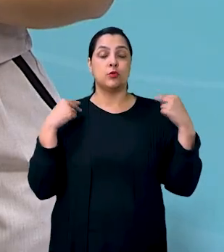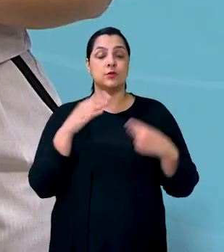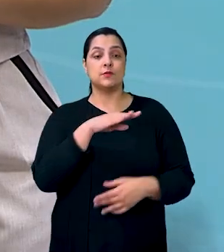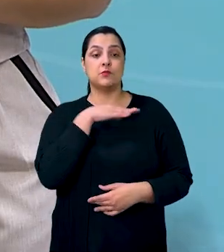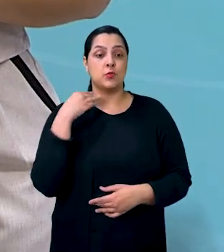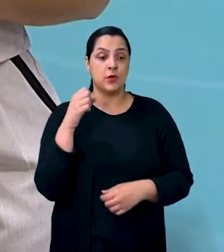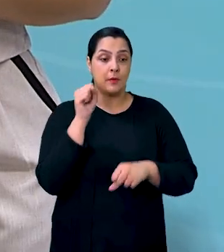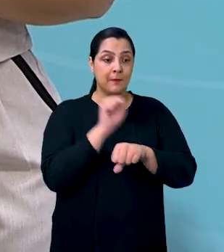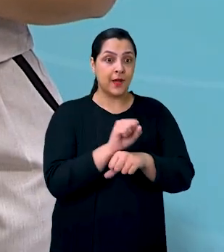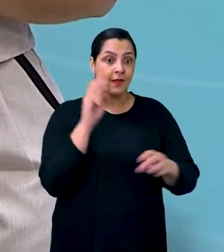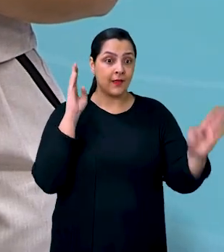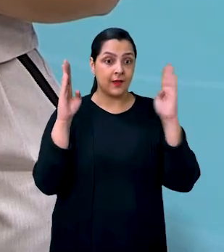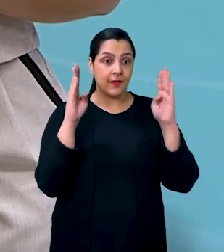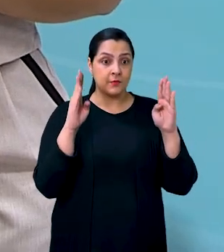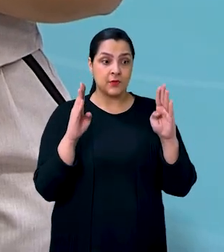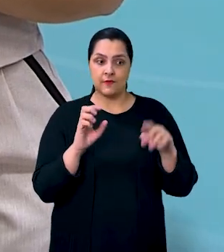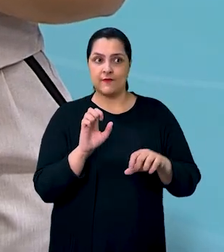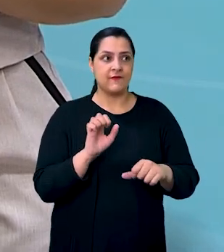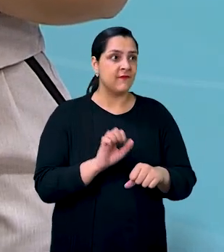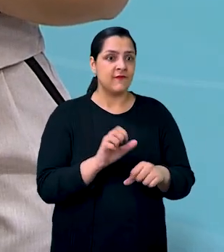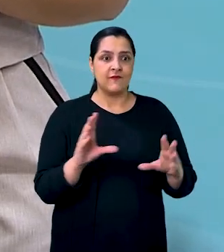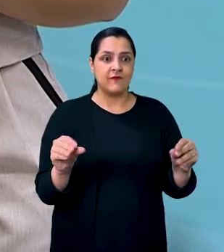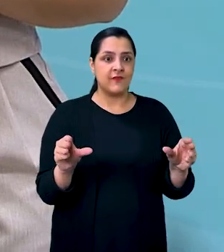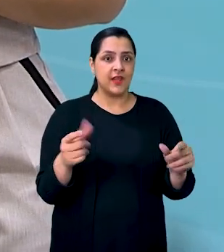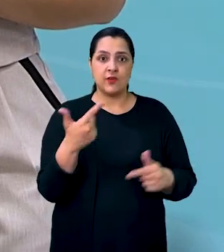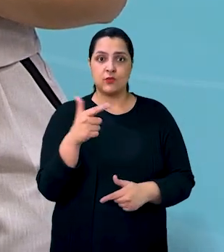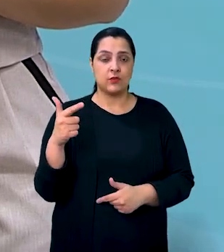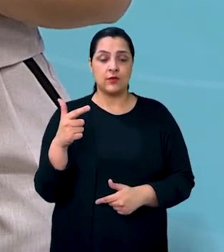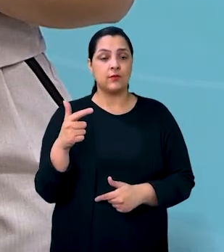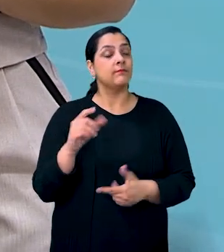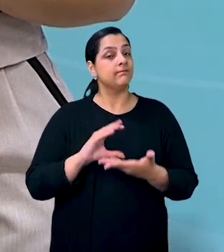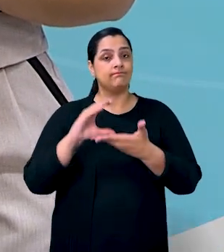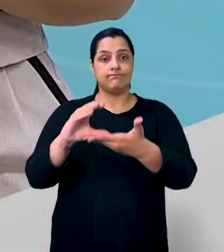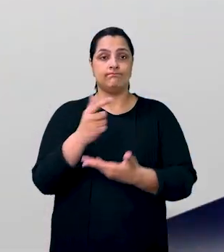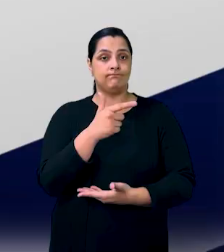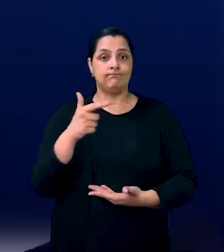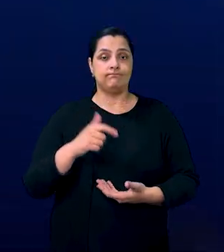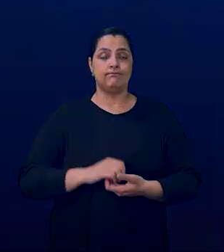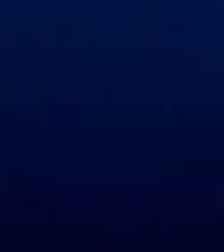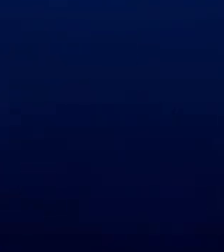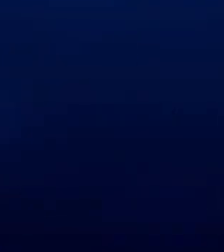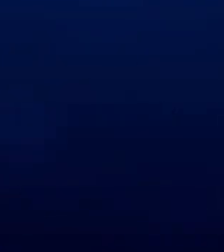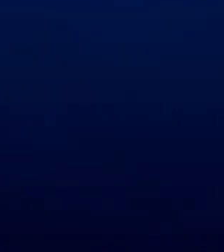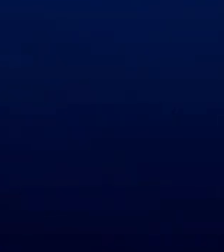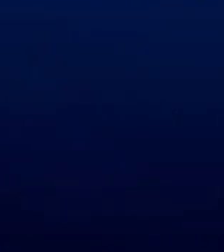que morreu ao tentar parar caminhão deixado sem freio não vai ser indenizada.